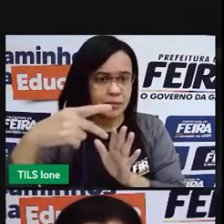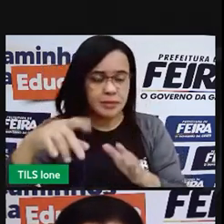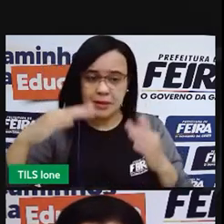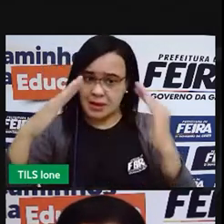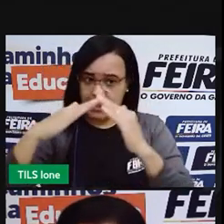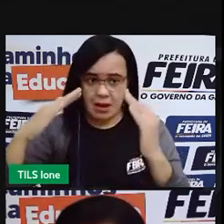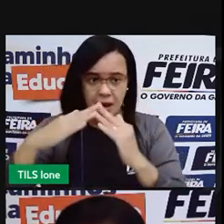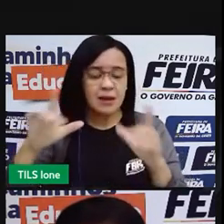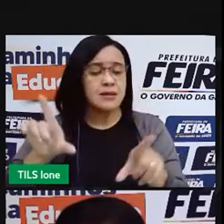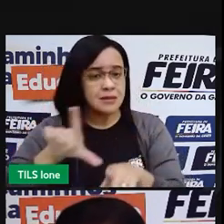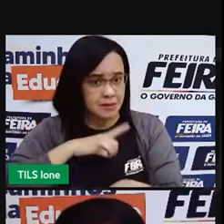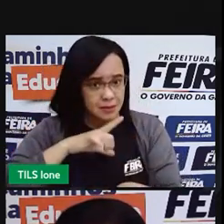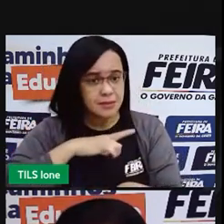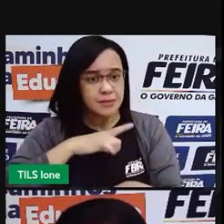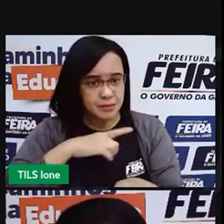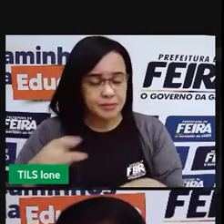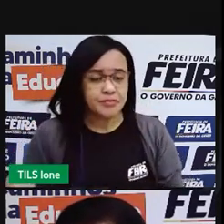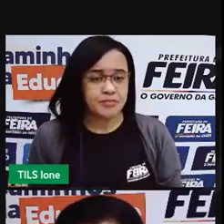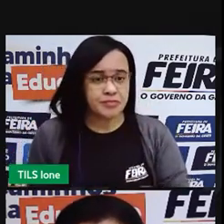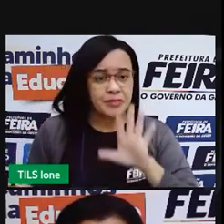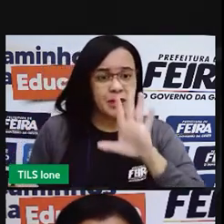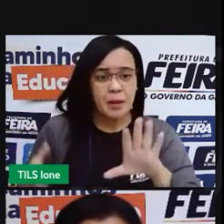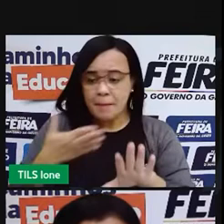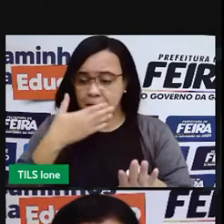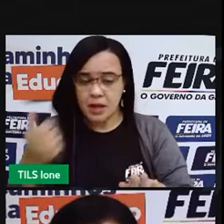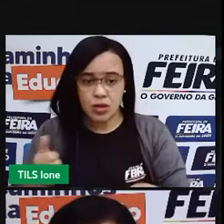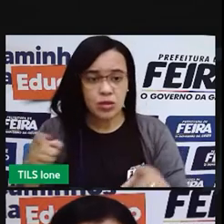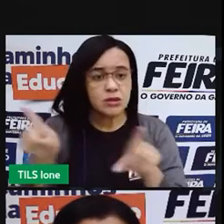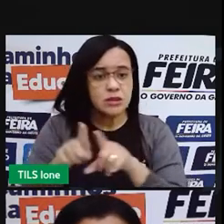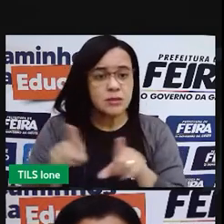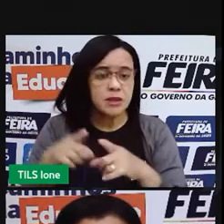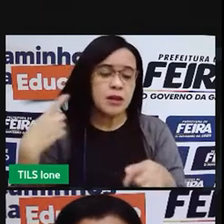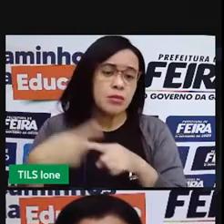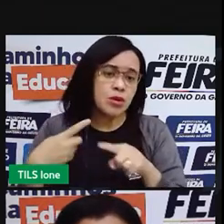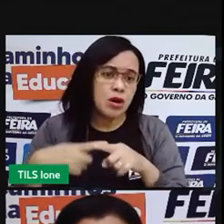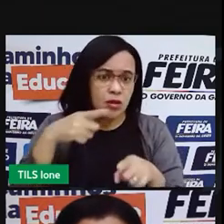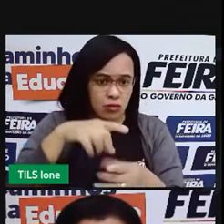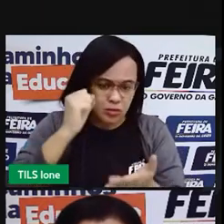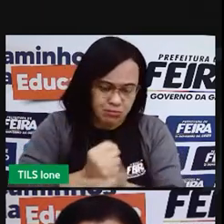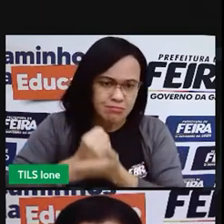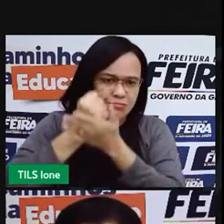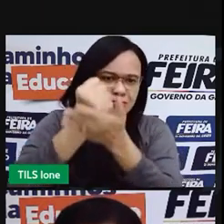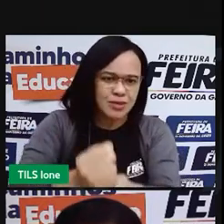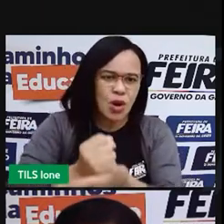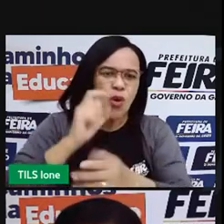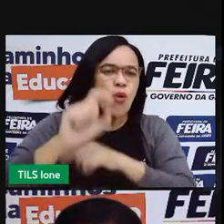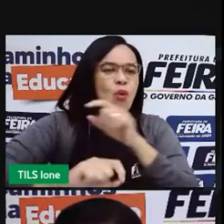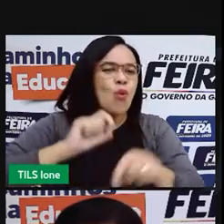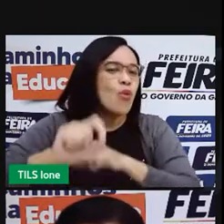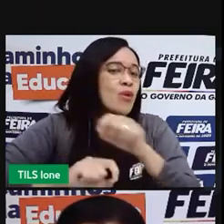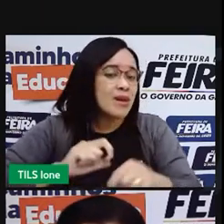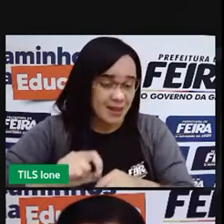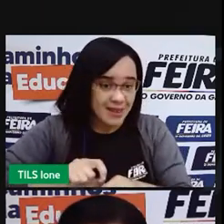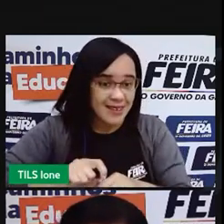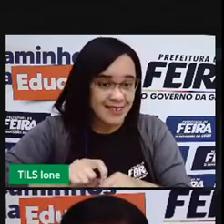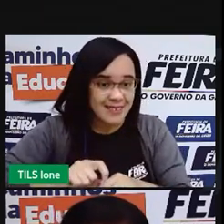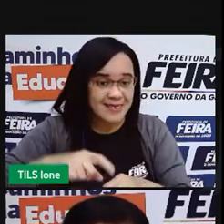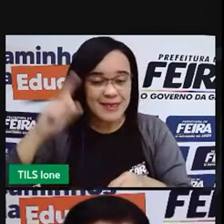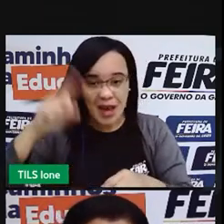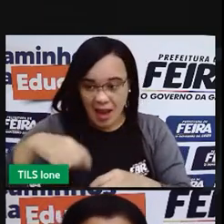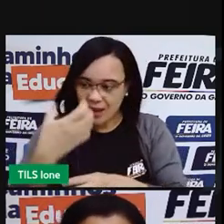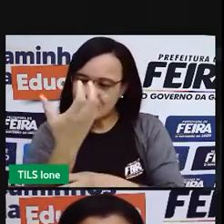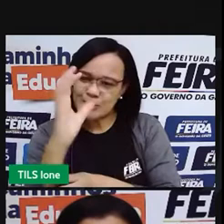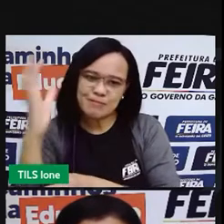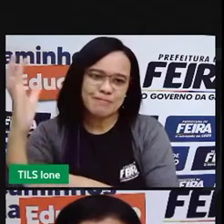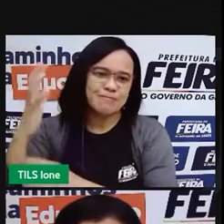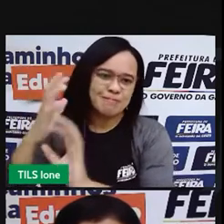mora, você, com essa pequena atitude, você contribui com o meio ambiente à medida que você